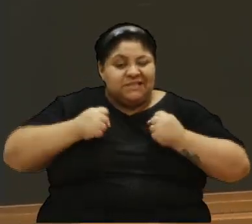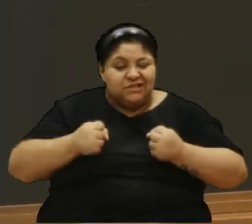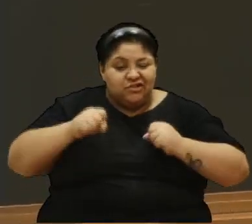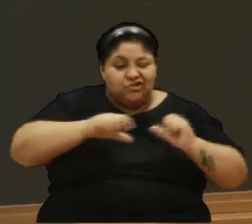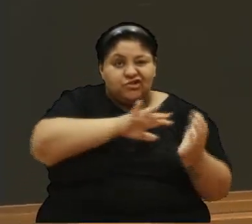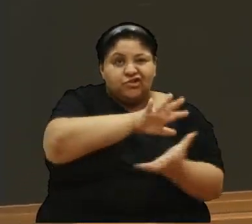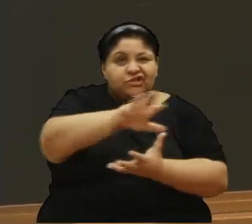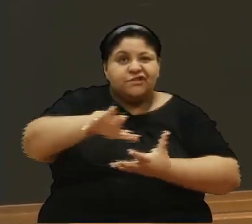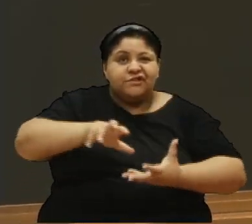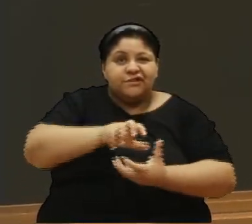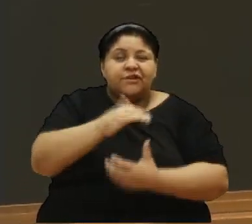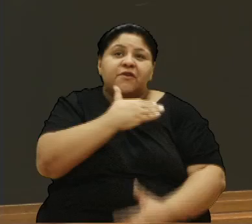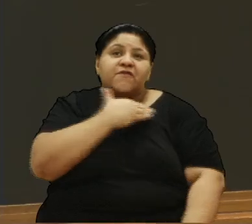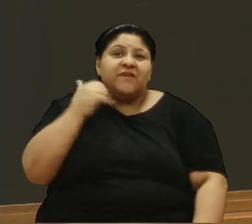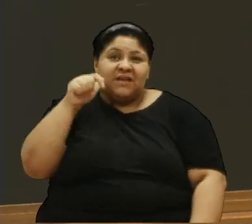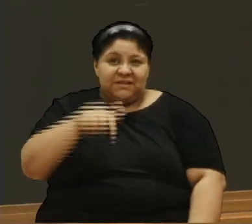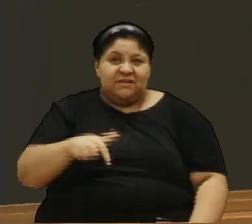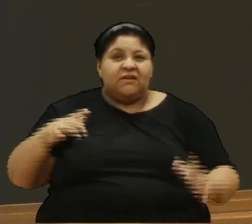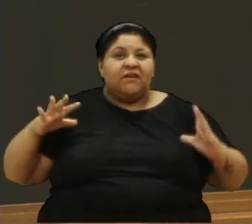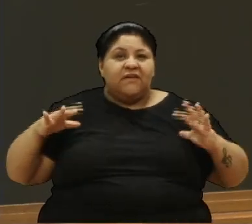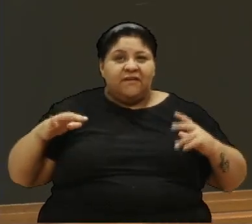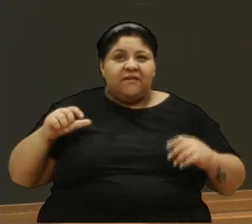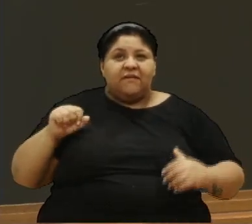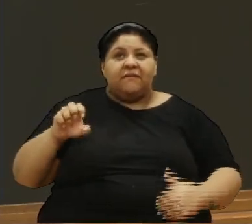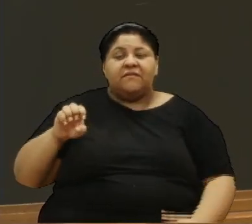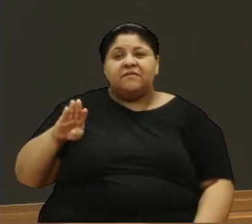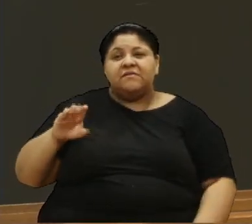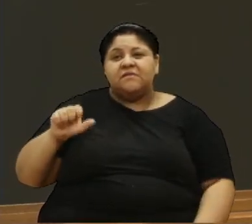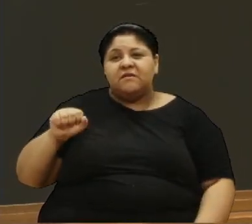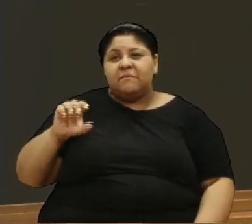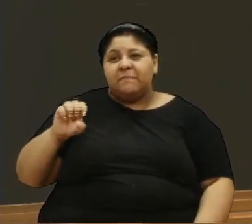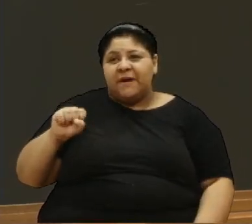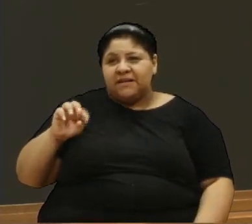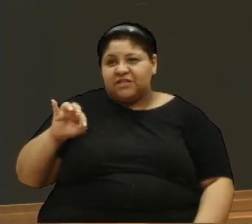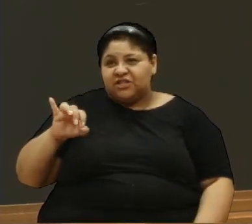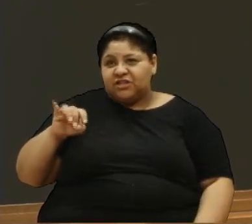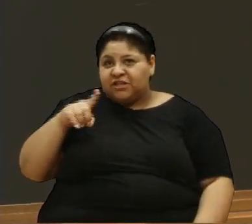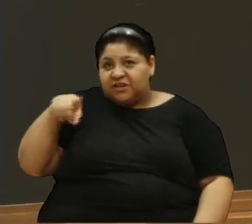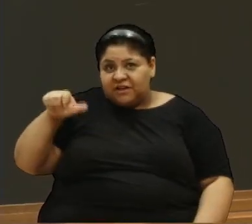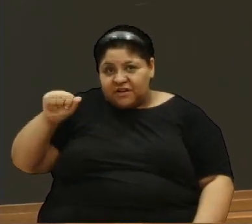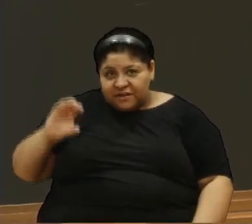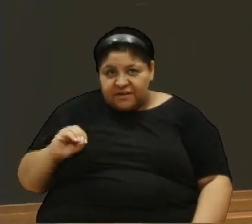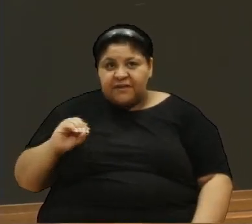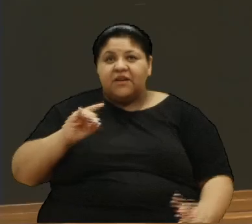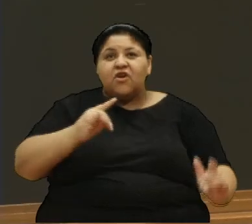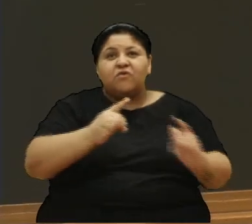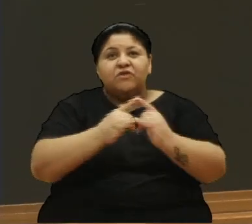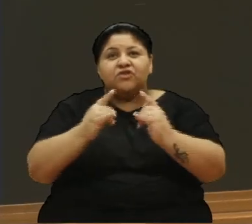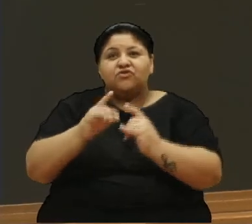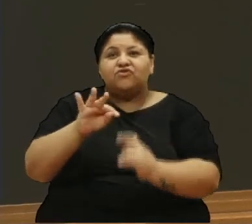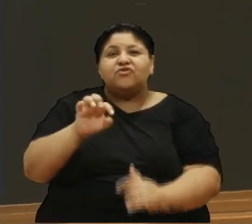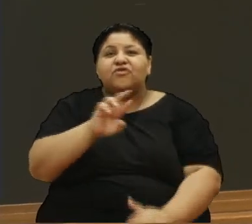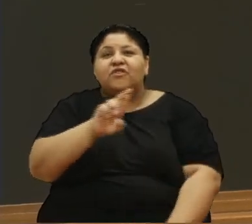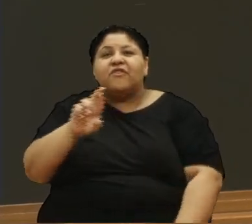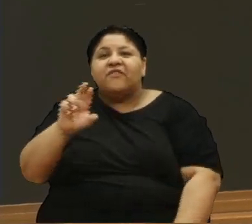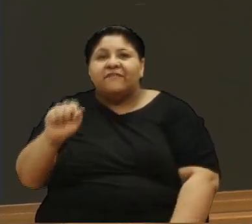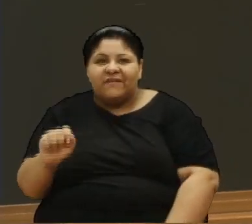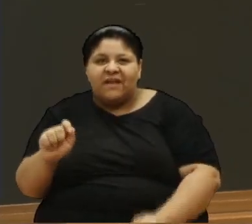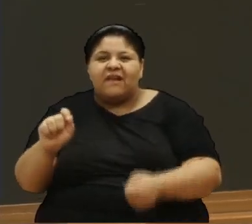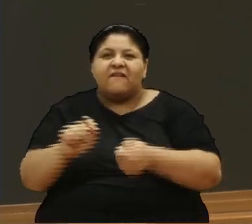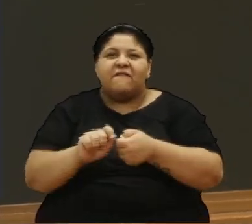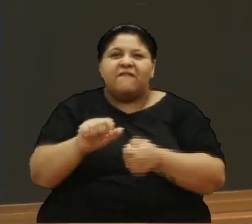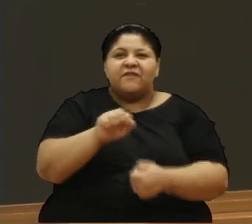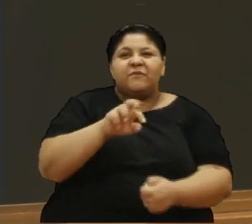planeta faleceu nesse feriado, Sebastião Salgado. O que o Instituto Terra fez pelo Cerrado